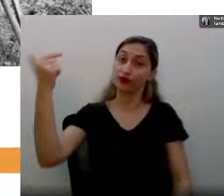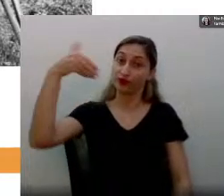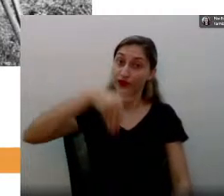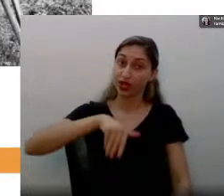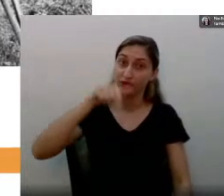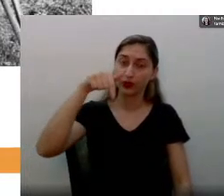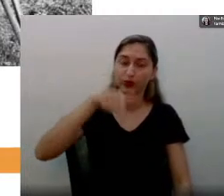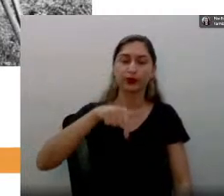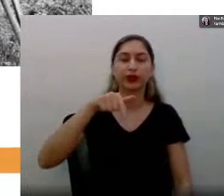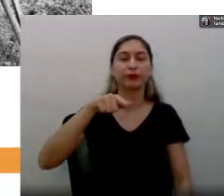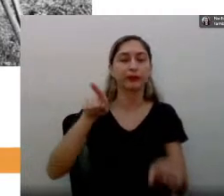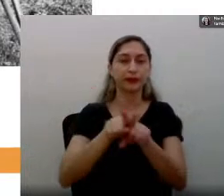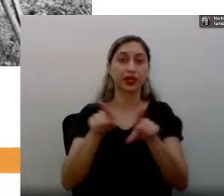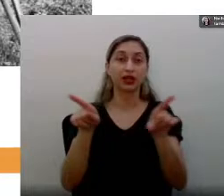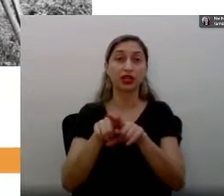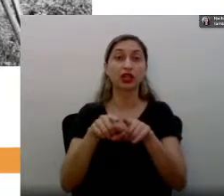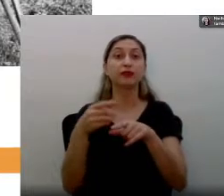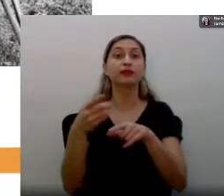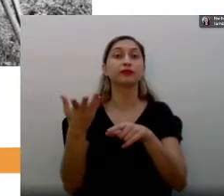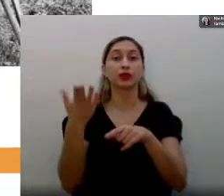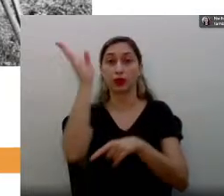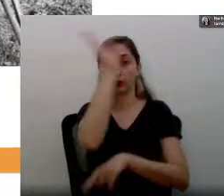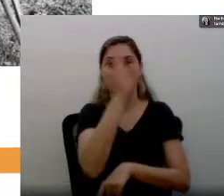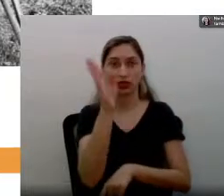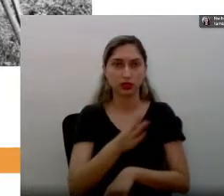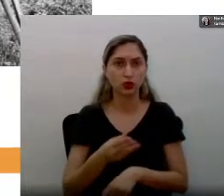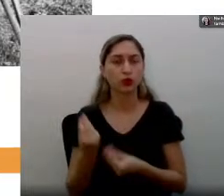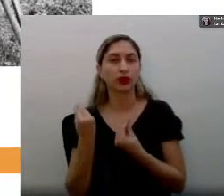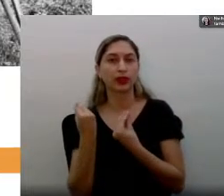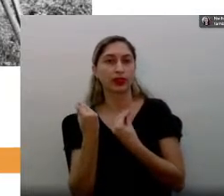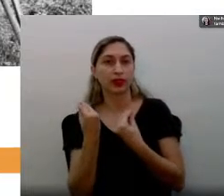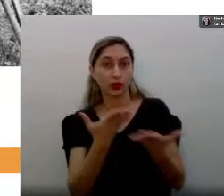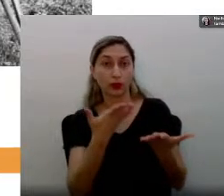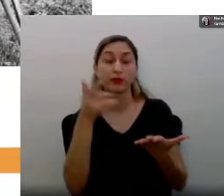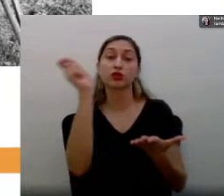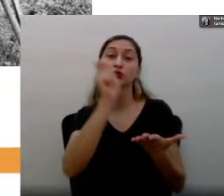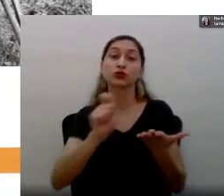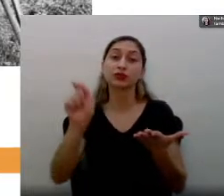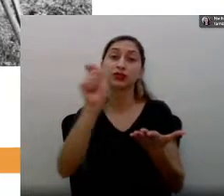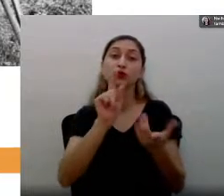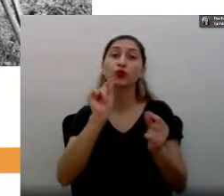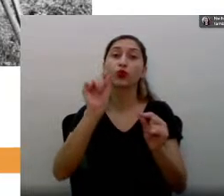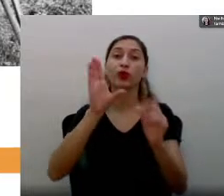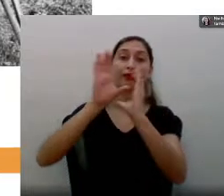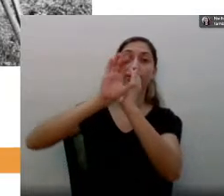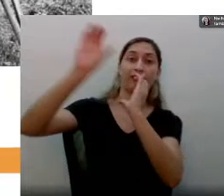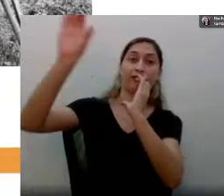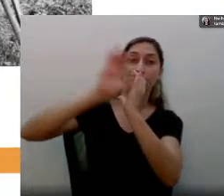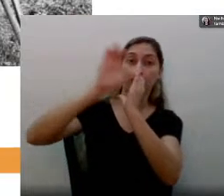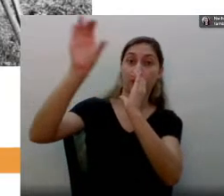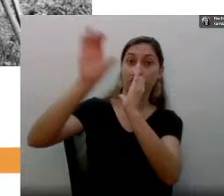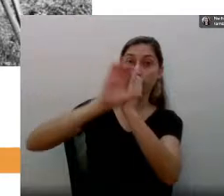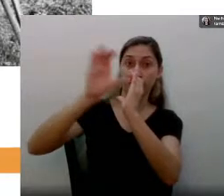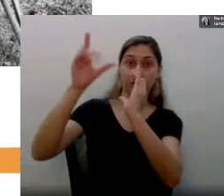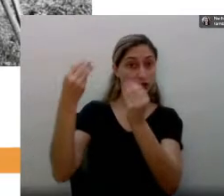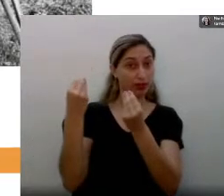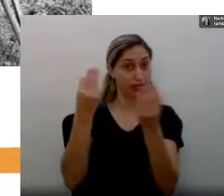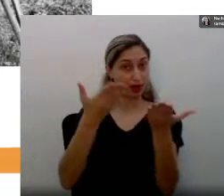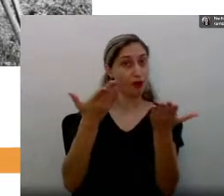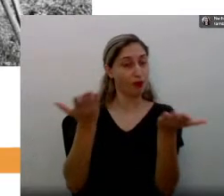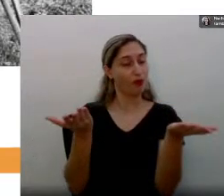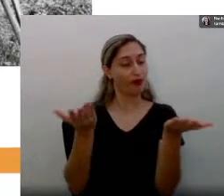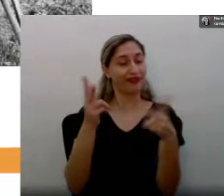e crosta para Associação um telescópio que chama uma tipo de telescópio que é o maksutov tá esse telescópio